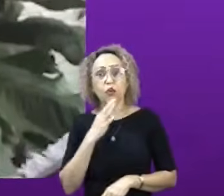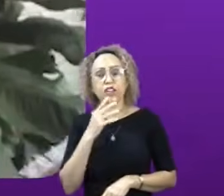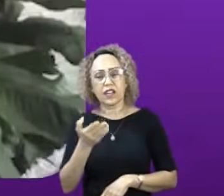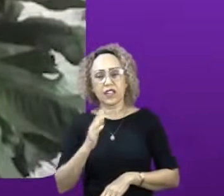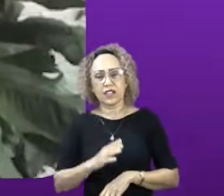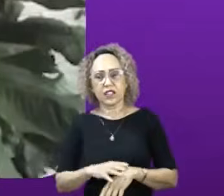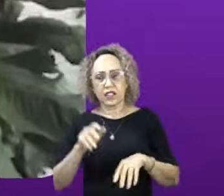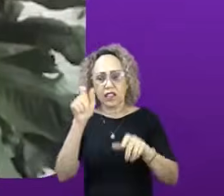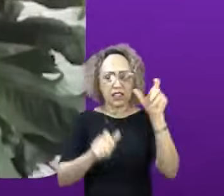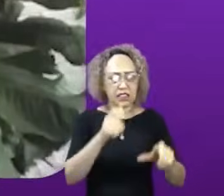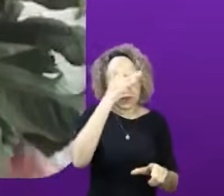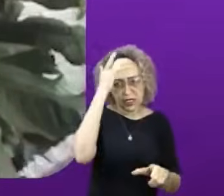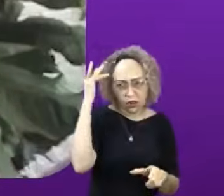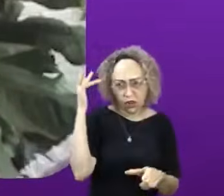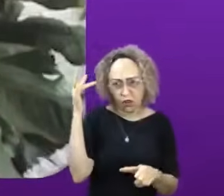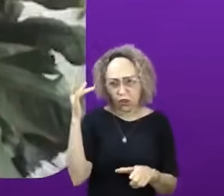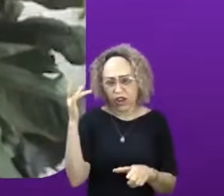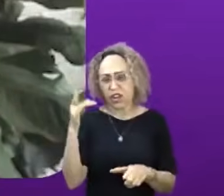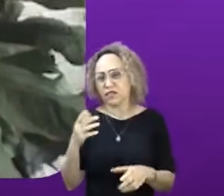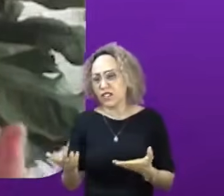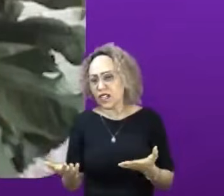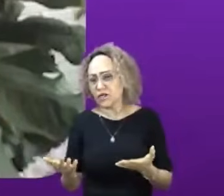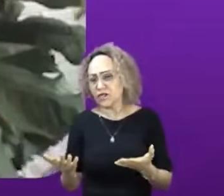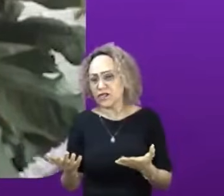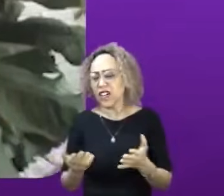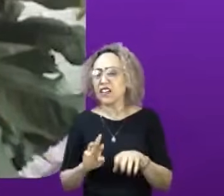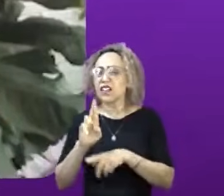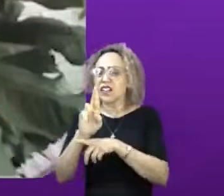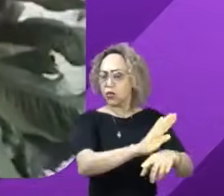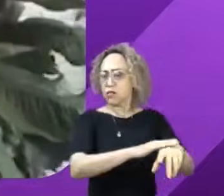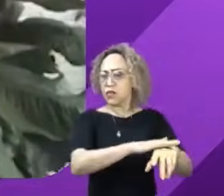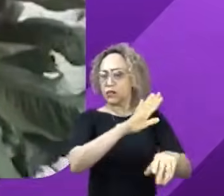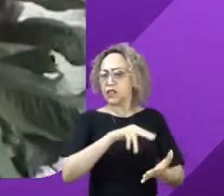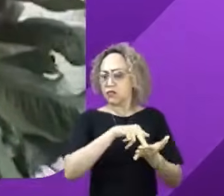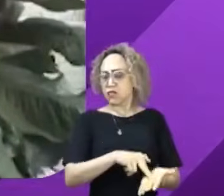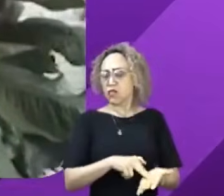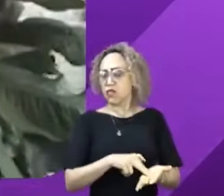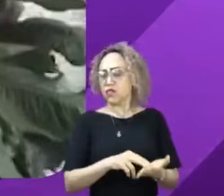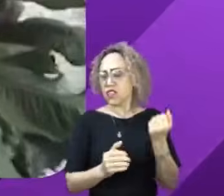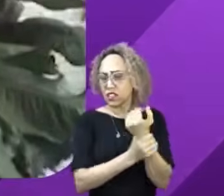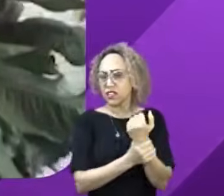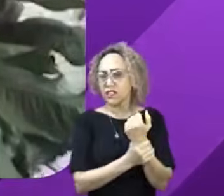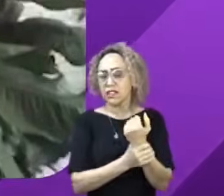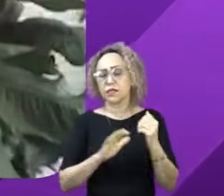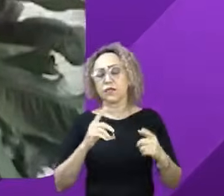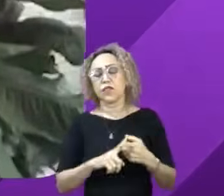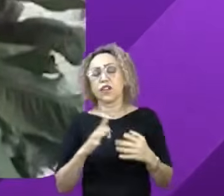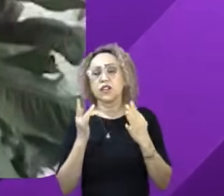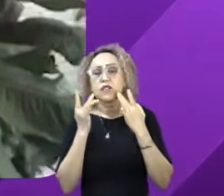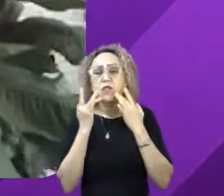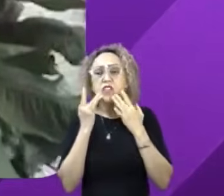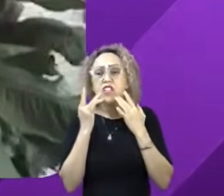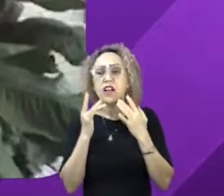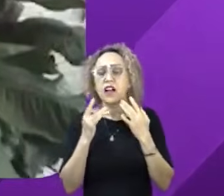conheça essas pessoas, essas entidades, esse território. E quando a gente faz teatro, a